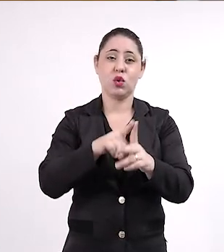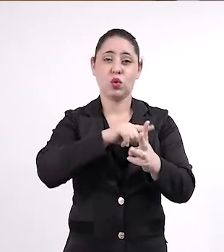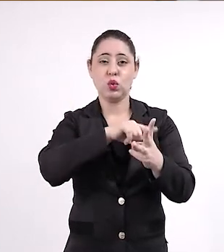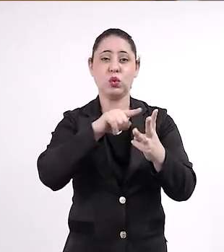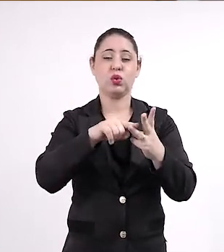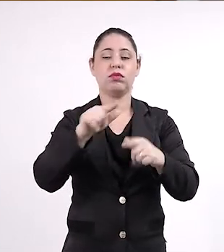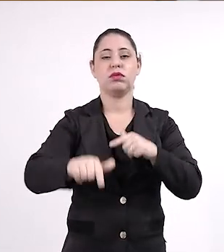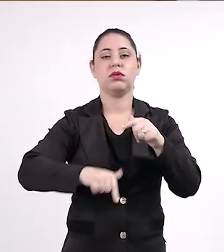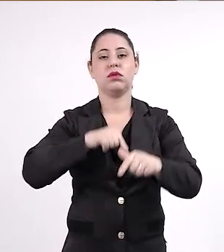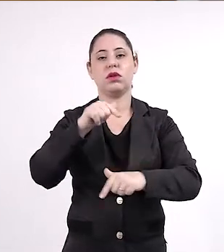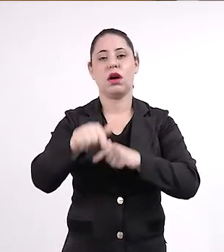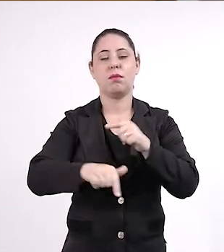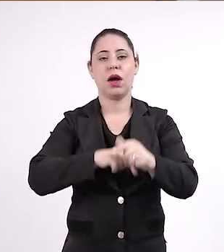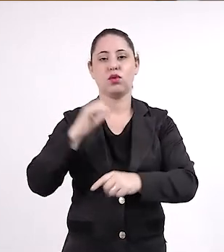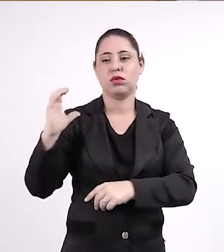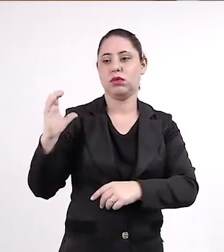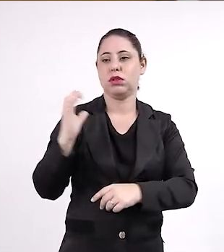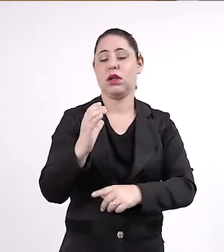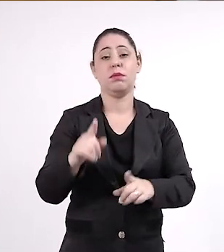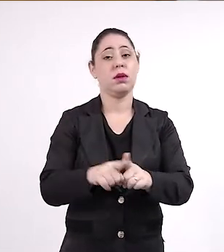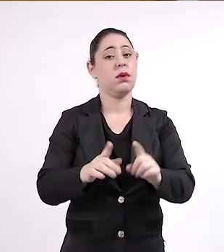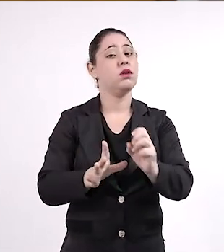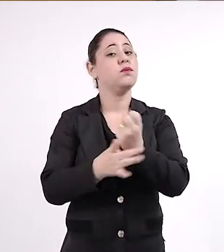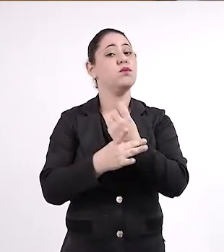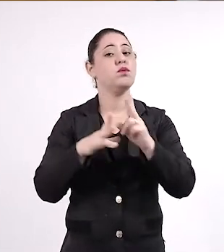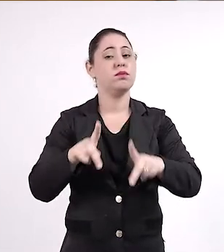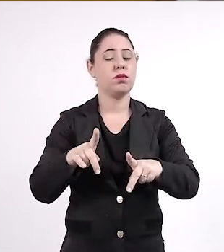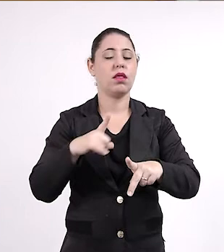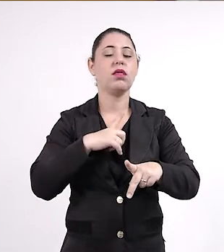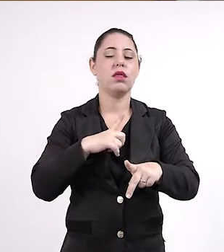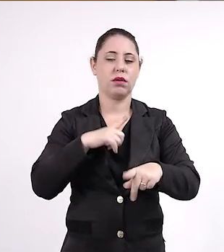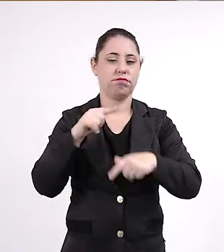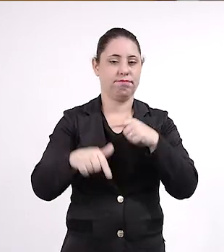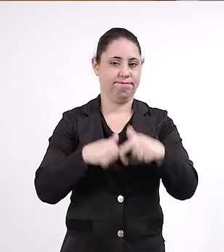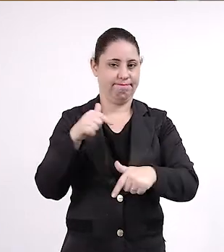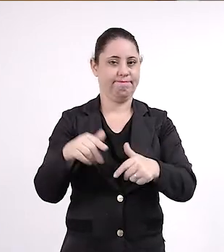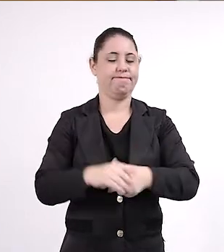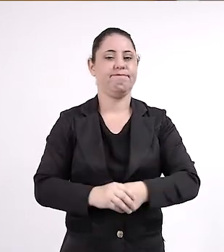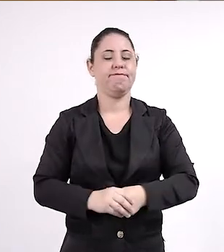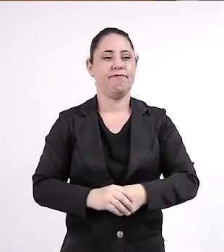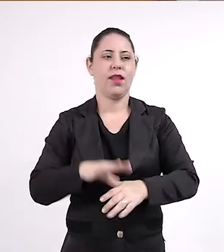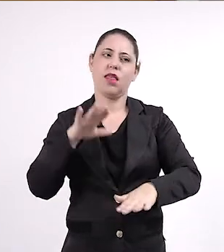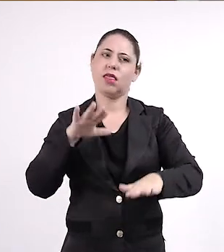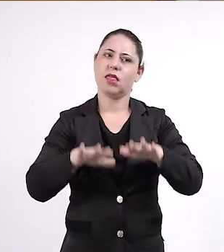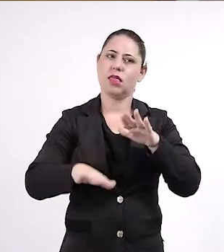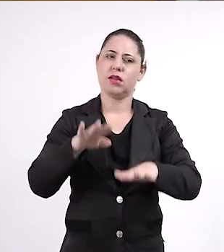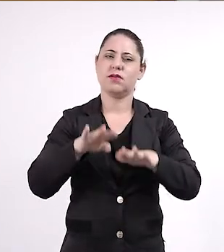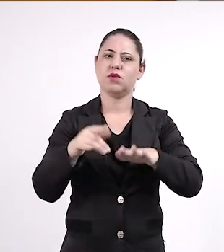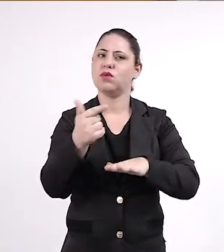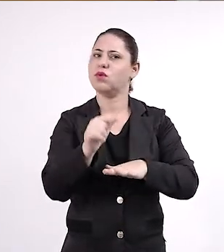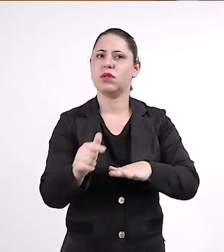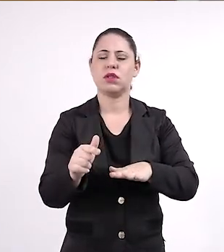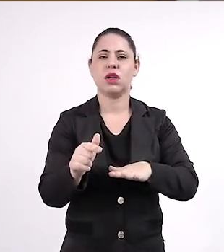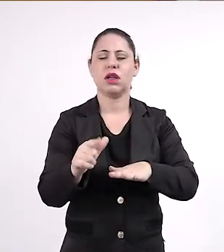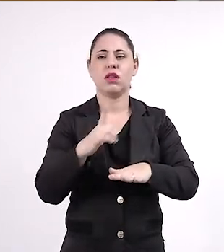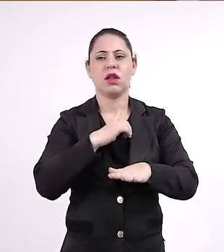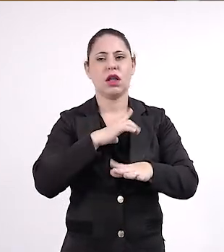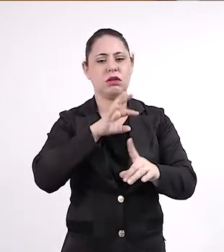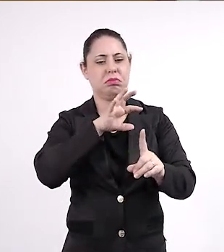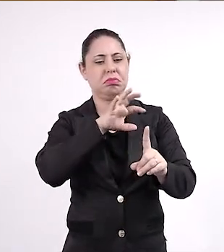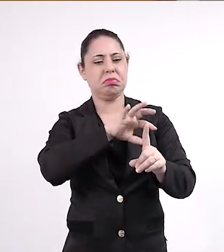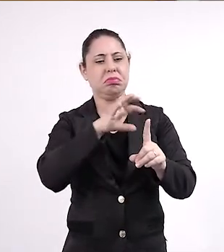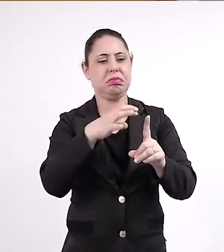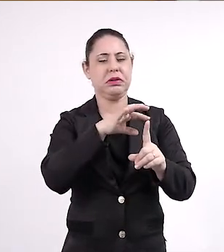forte trabalho no aspecto criminal que a defensoria também desempenha, né? talvez não tenha tido